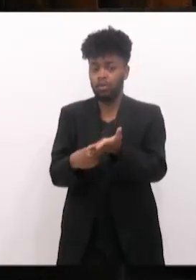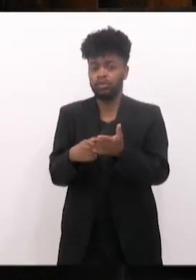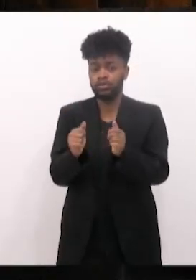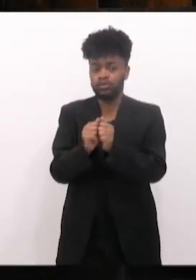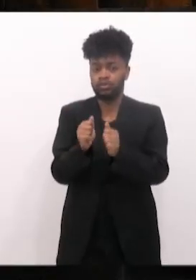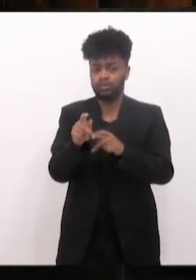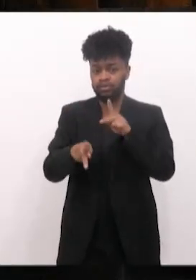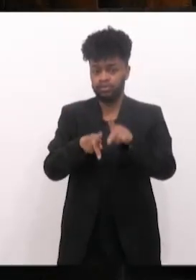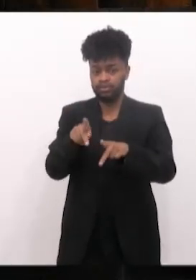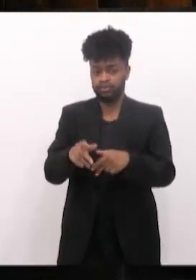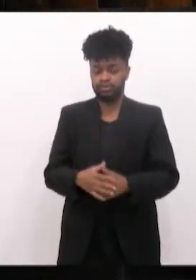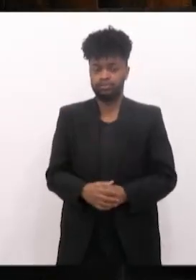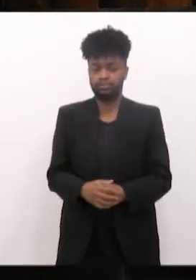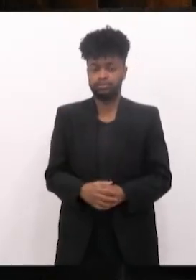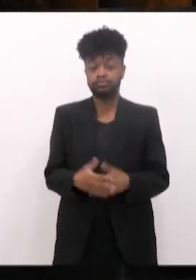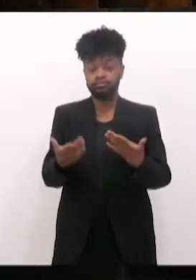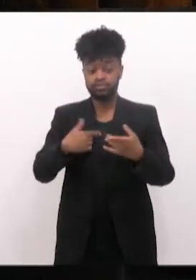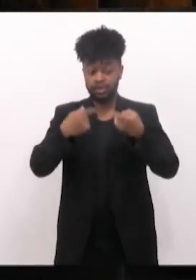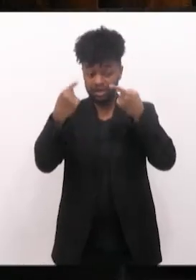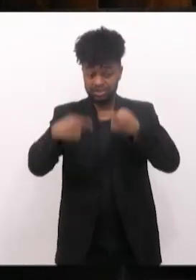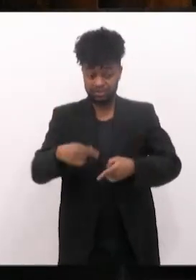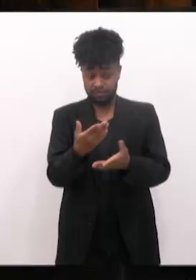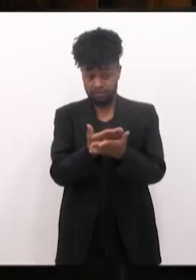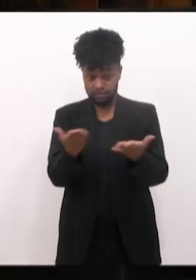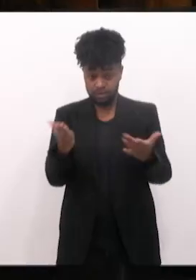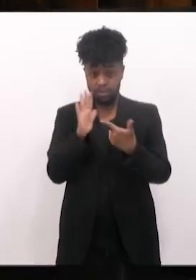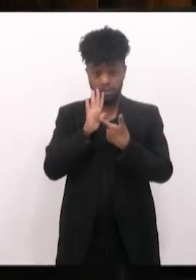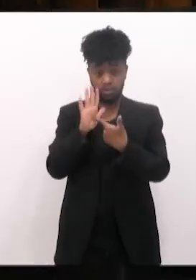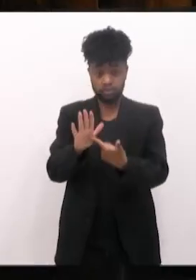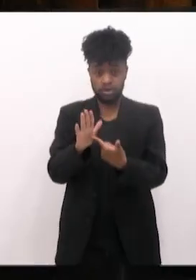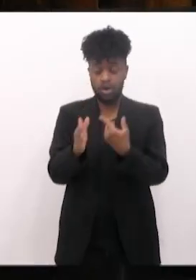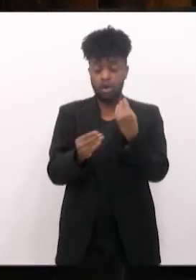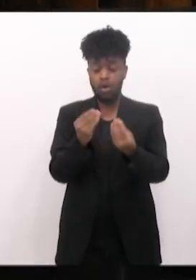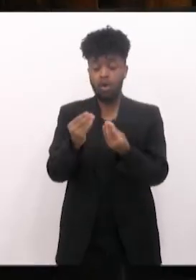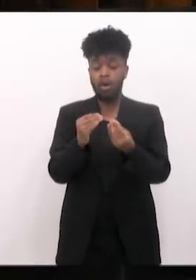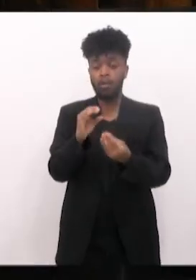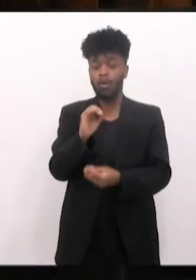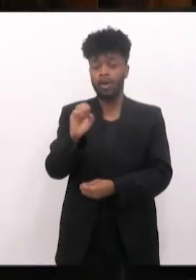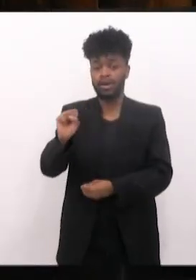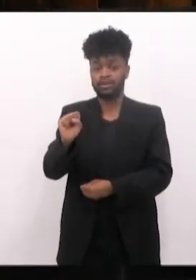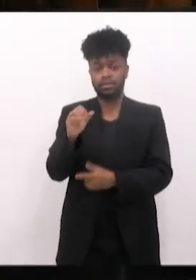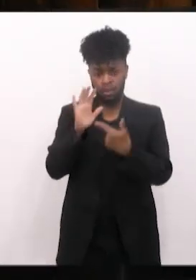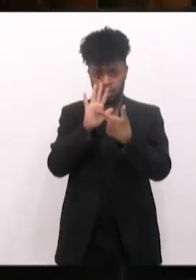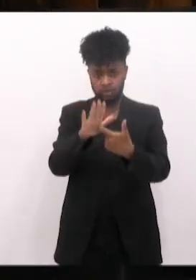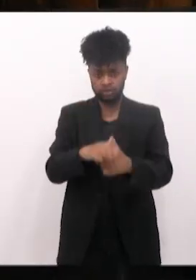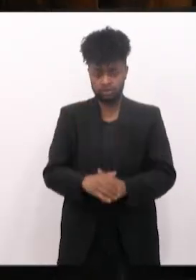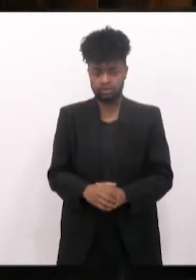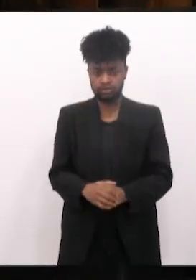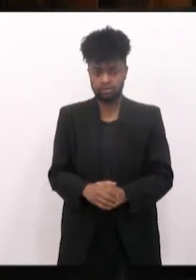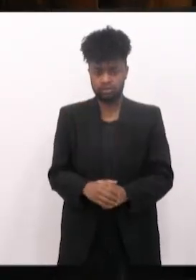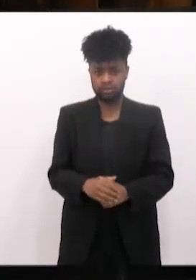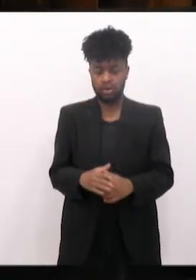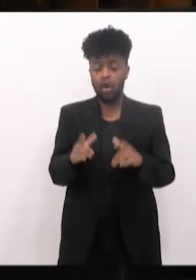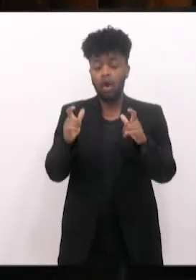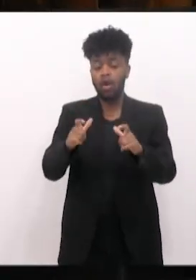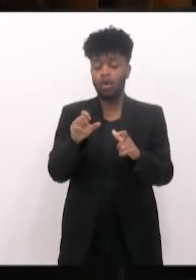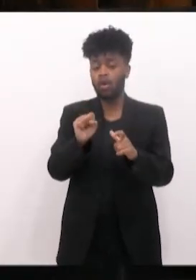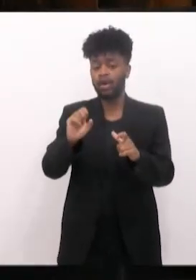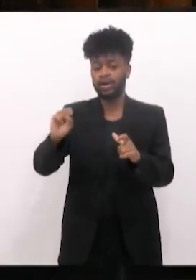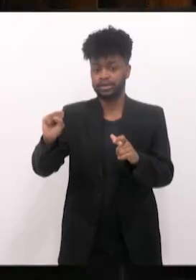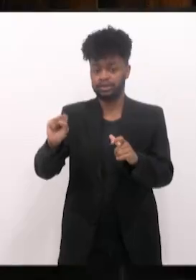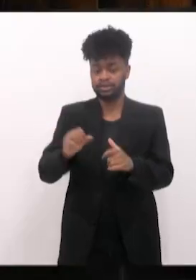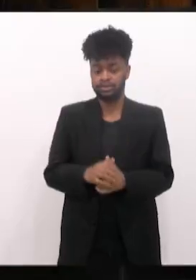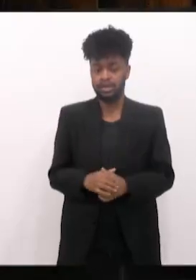população. E eu desafio a mostrar as ordens de serviço. Mostra as ordens de serviço que